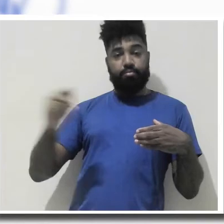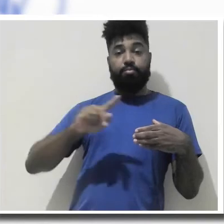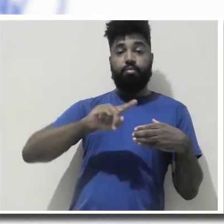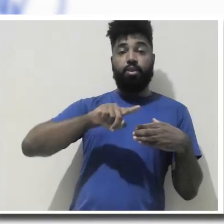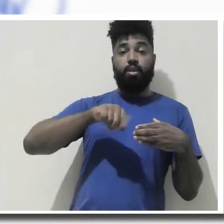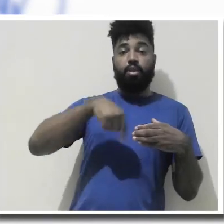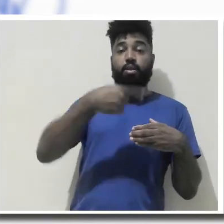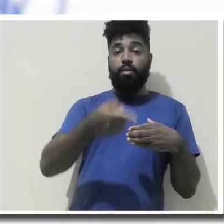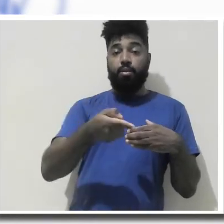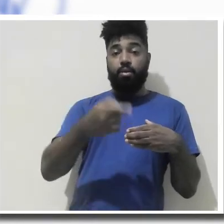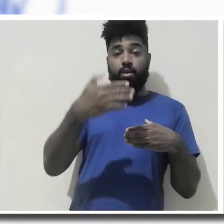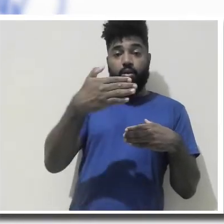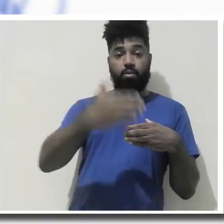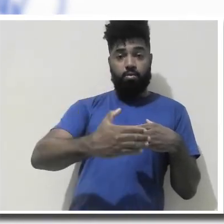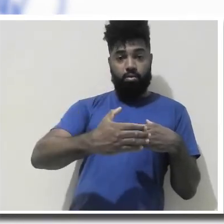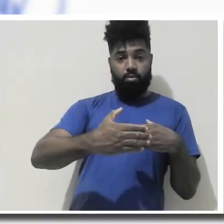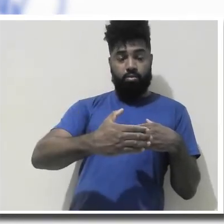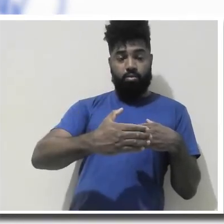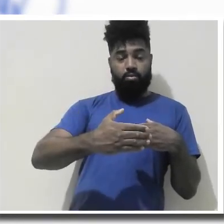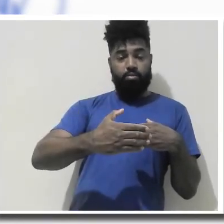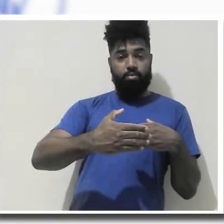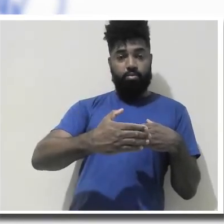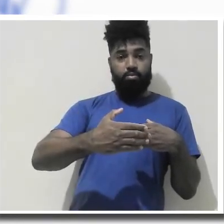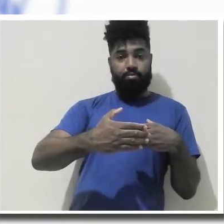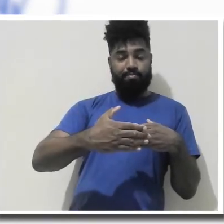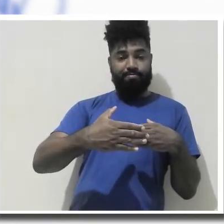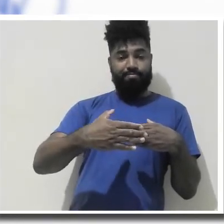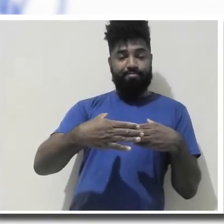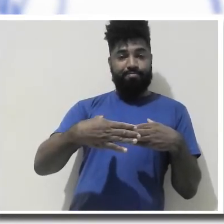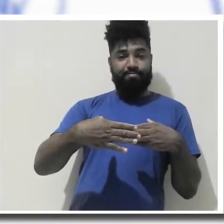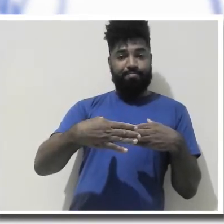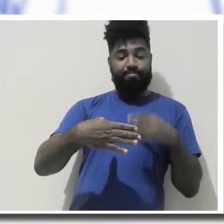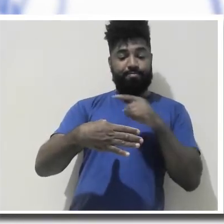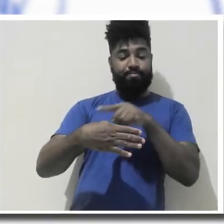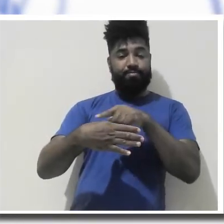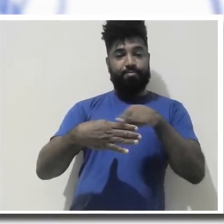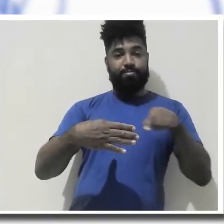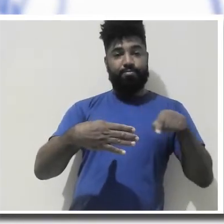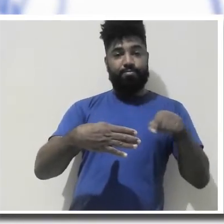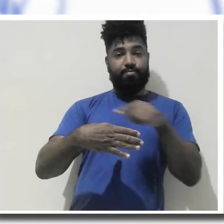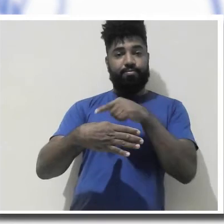verificamos que temos um outro conjunto